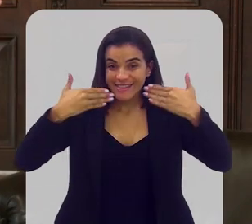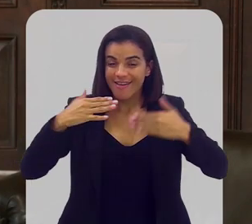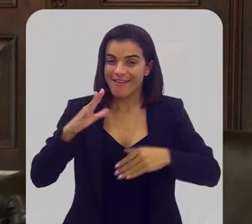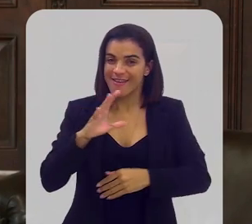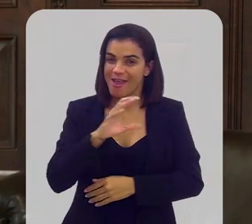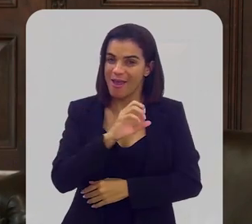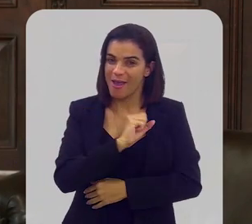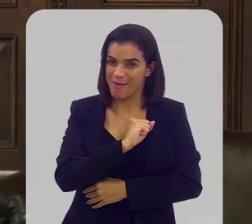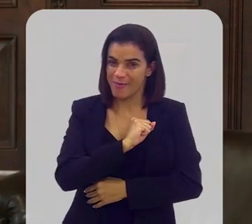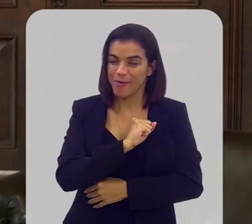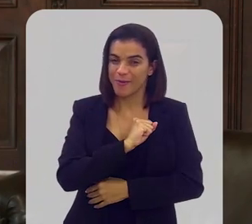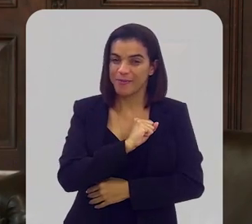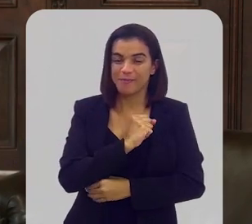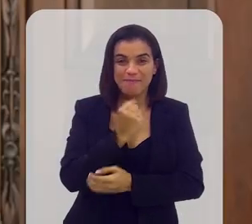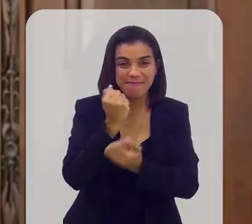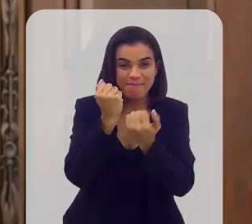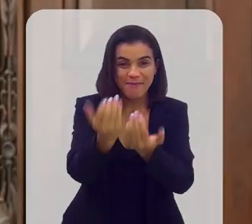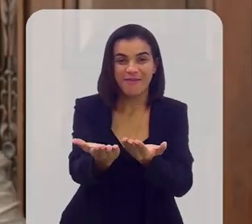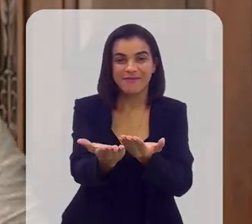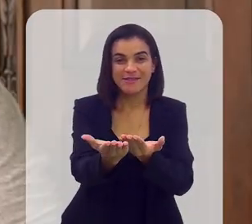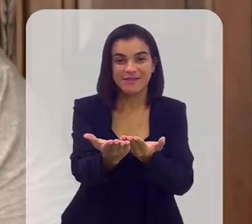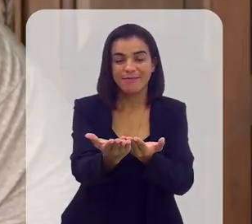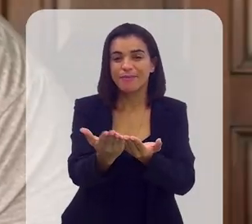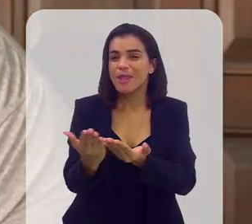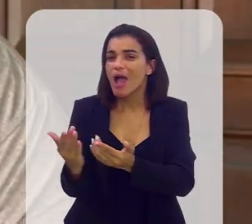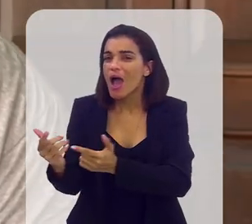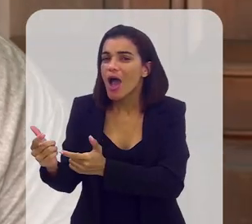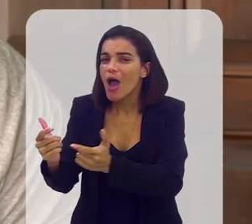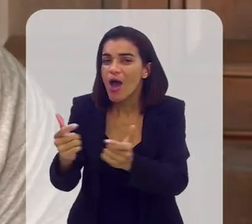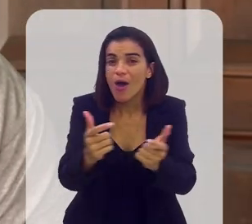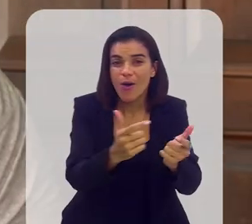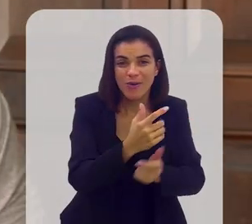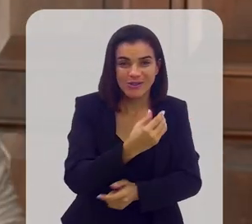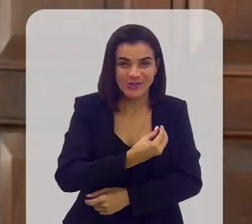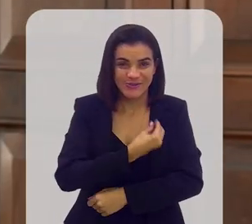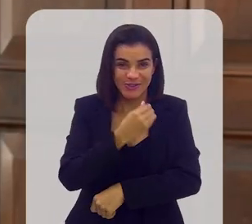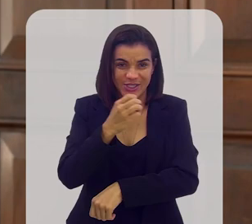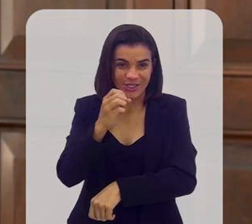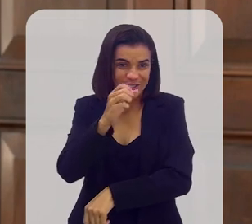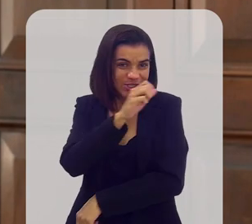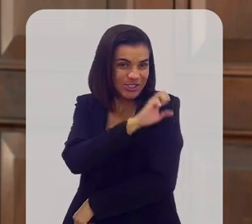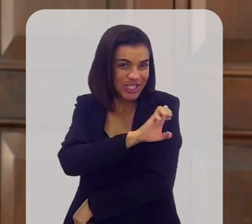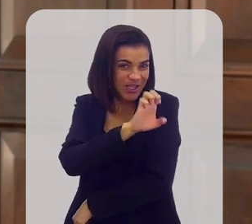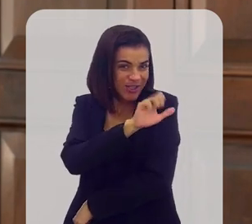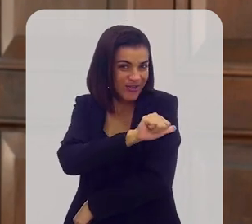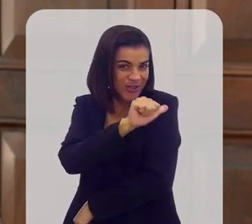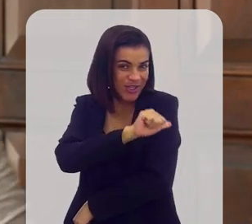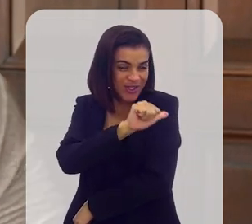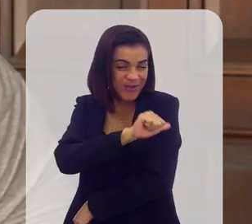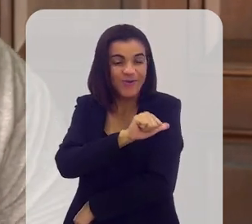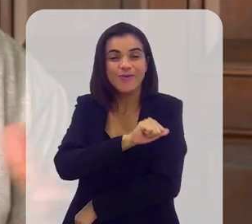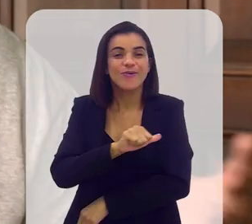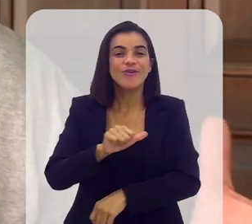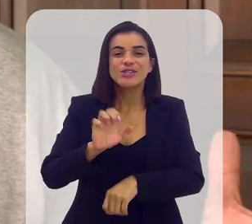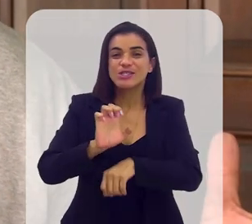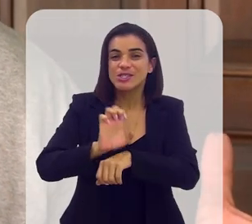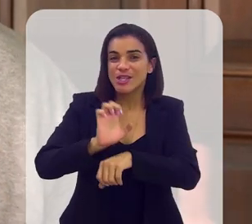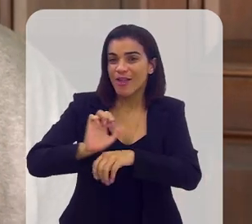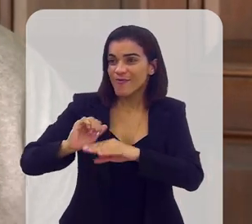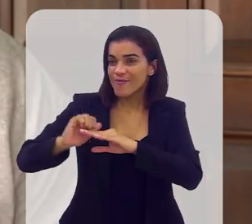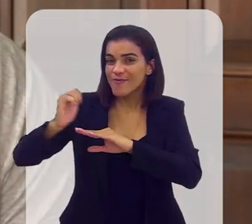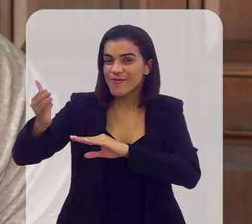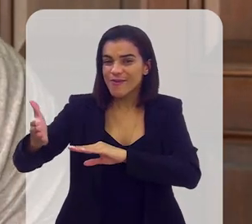e amor a você. Para você que está onde estiver, Rio de Janeiro, fora do Brasil, fora do